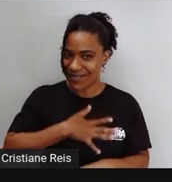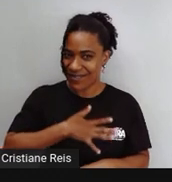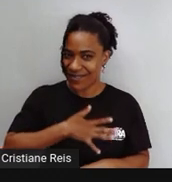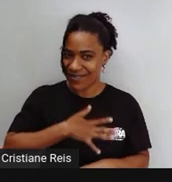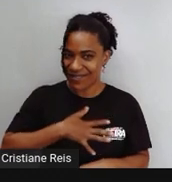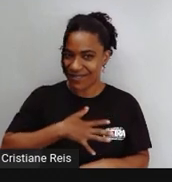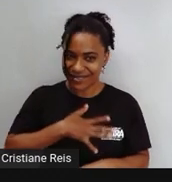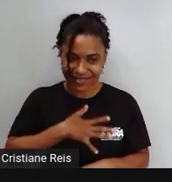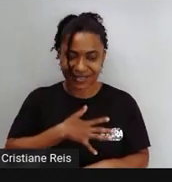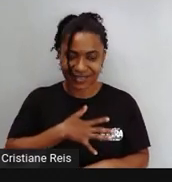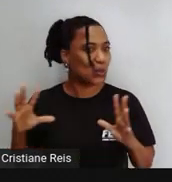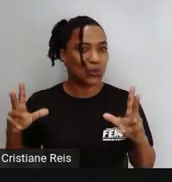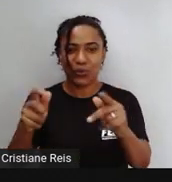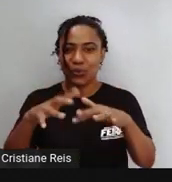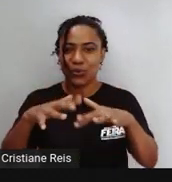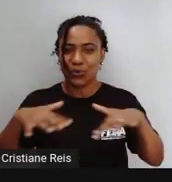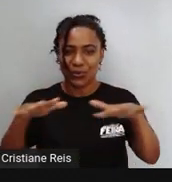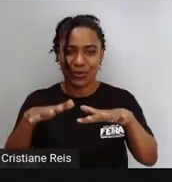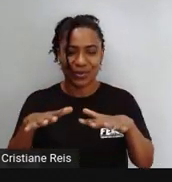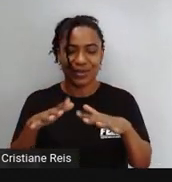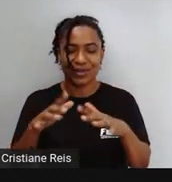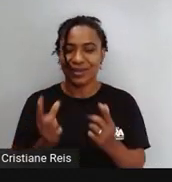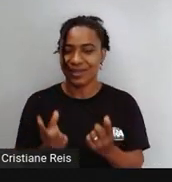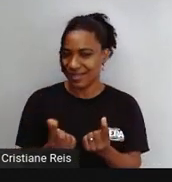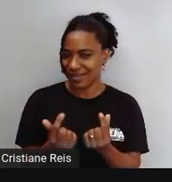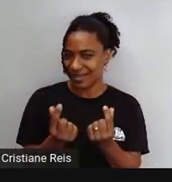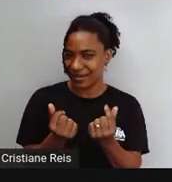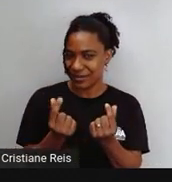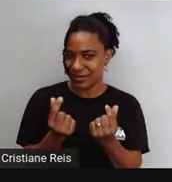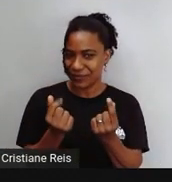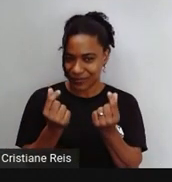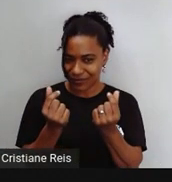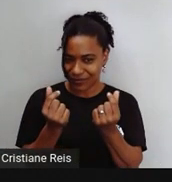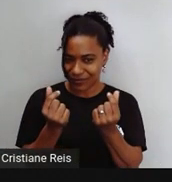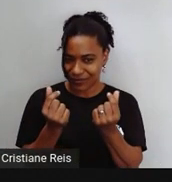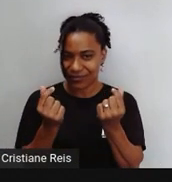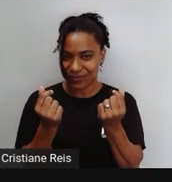e dinheiro. Ok? Let's go!